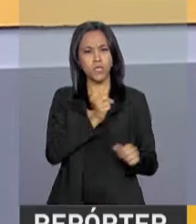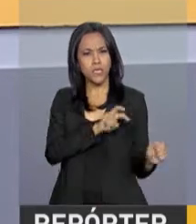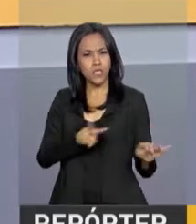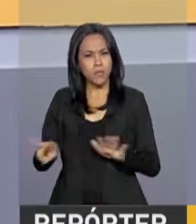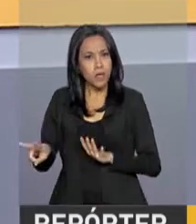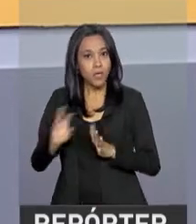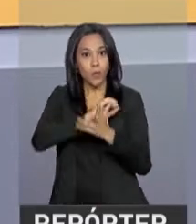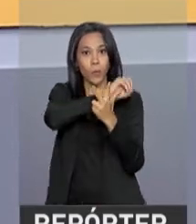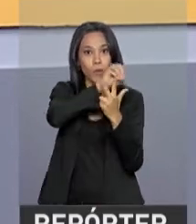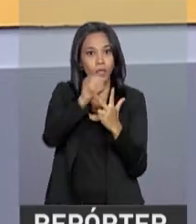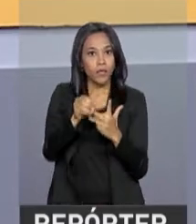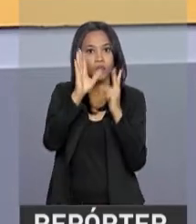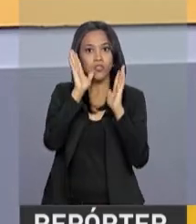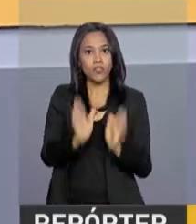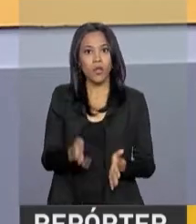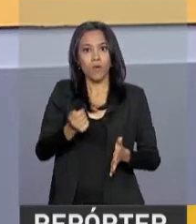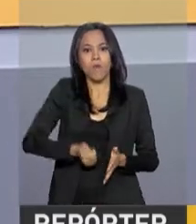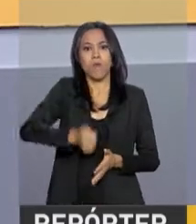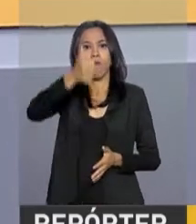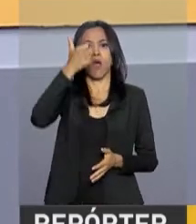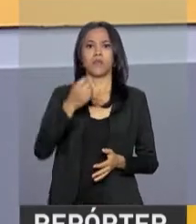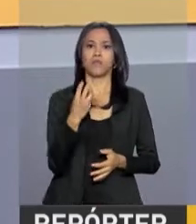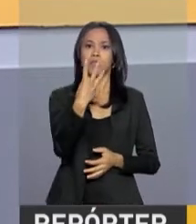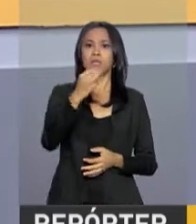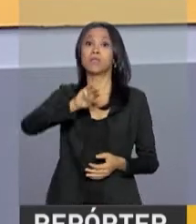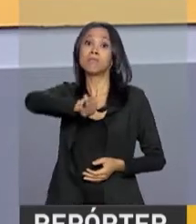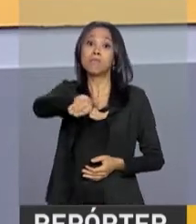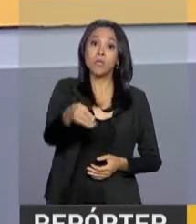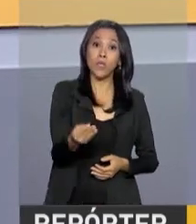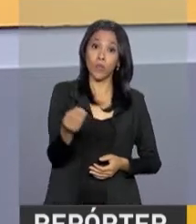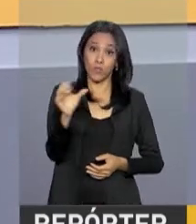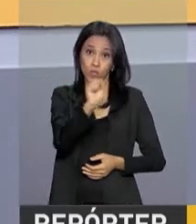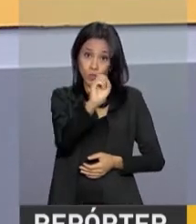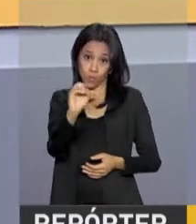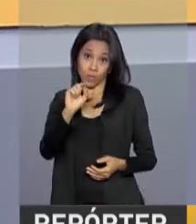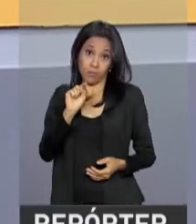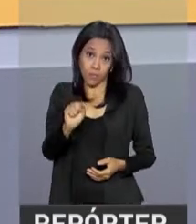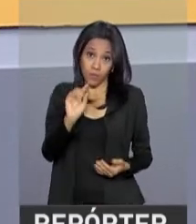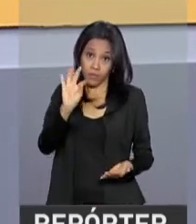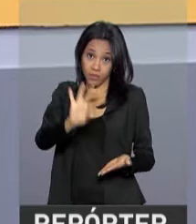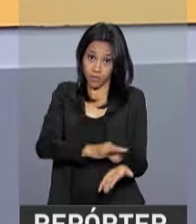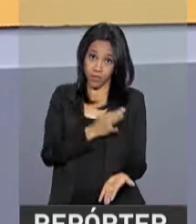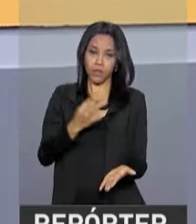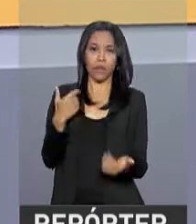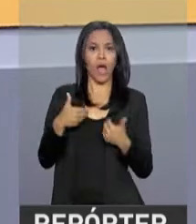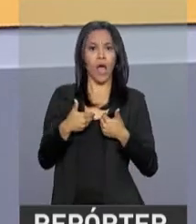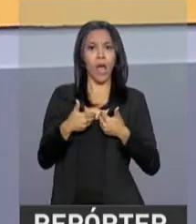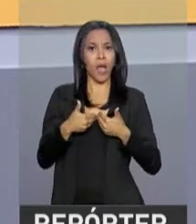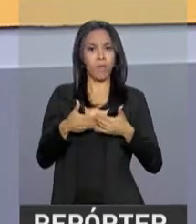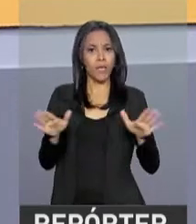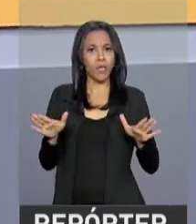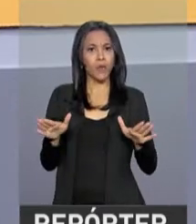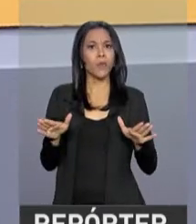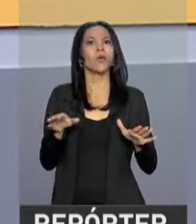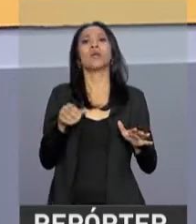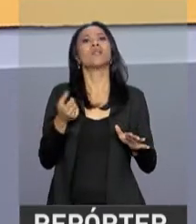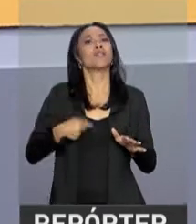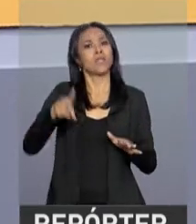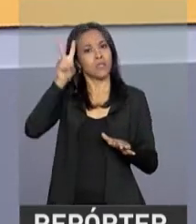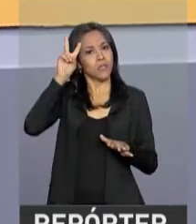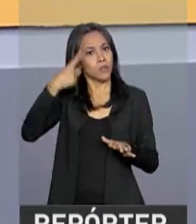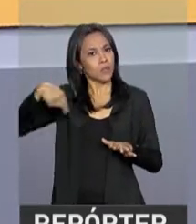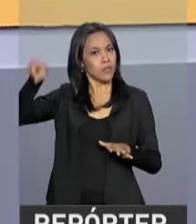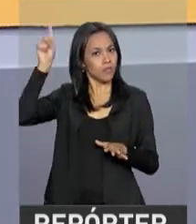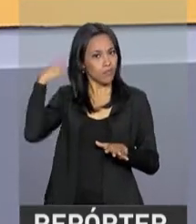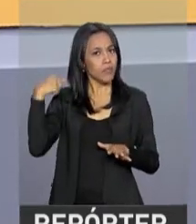já registra quase 3 milhões e 800 mil inscritos. O sistema foi aberto na segunda passada e segue até a próxima